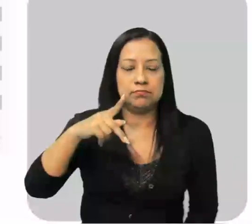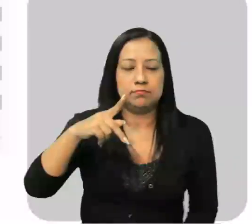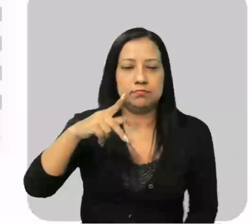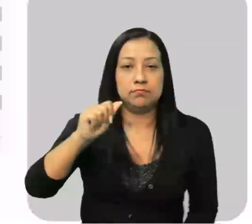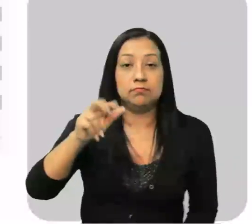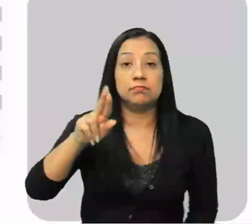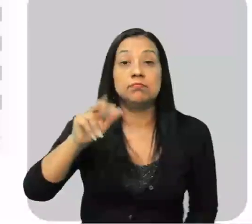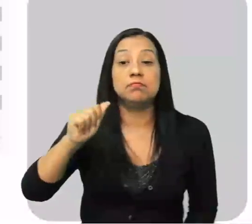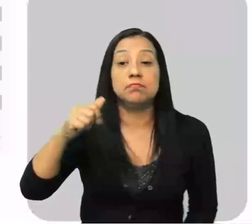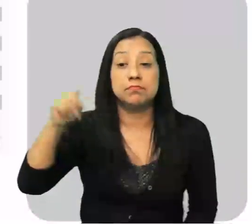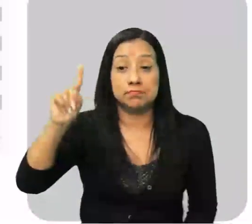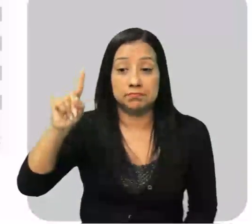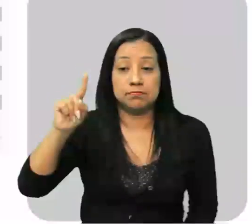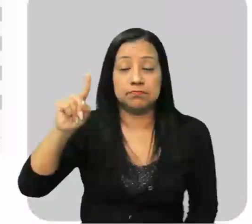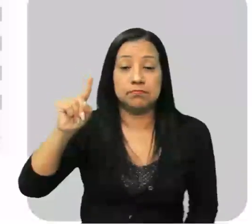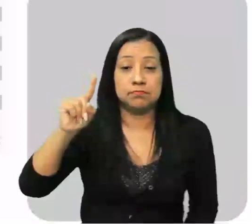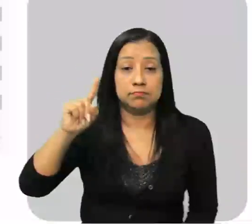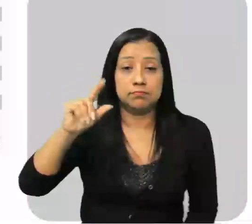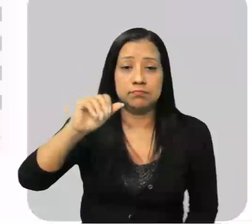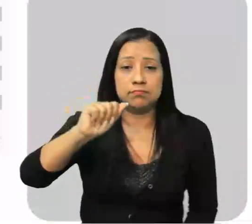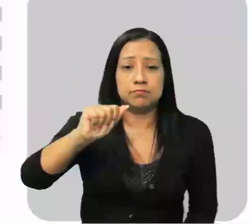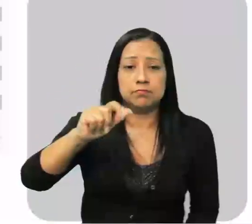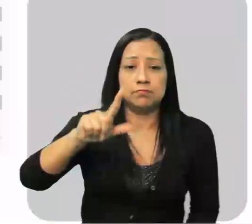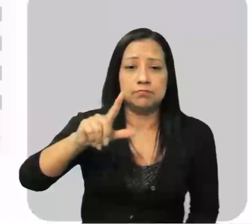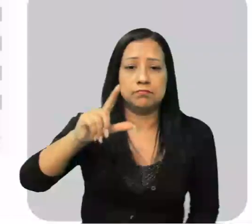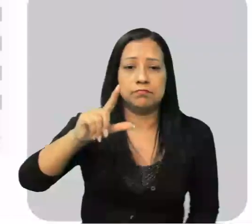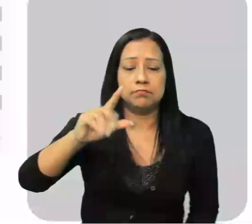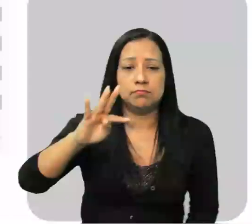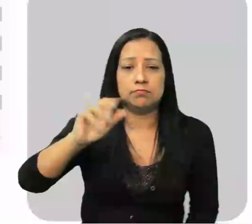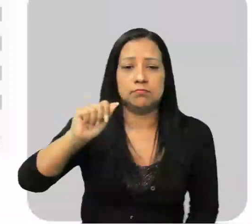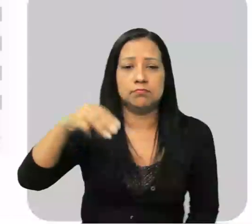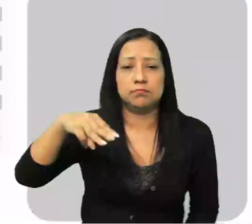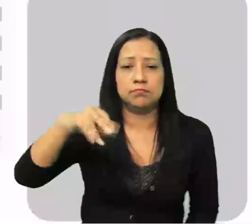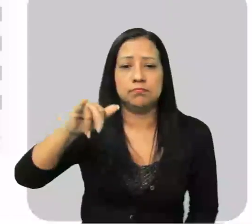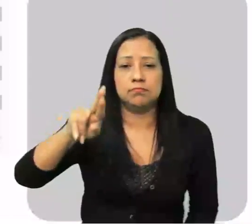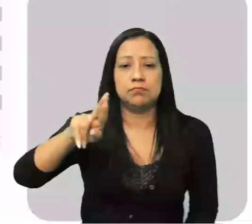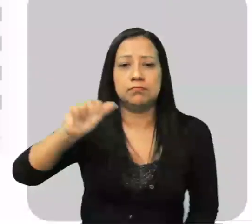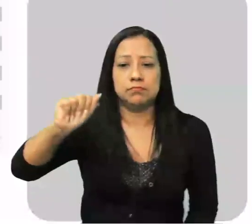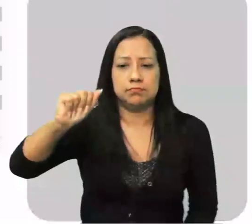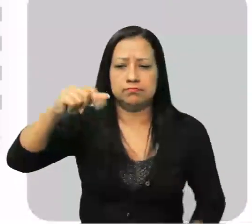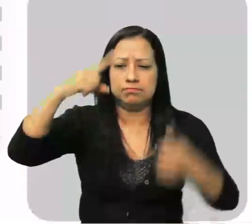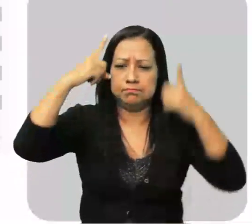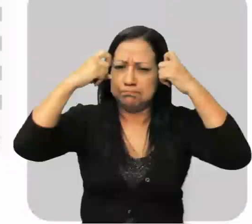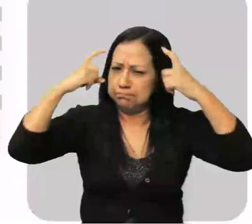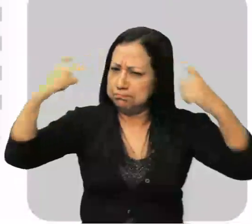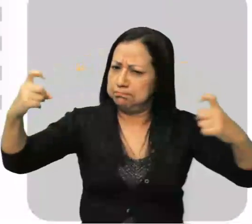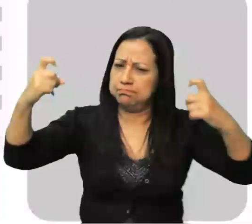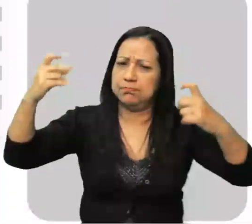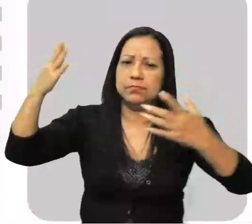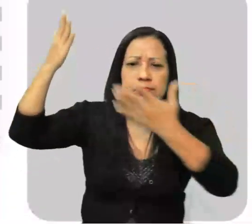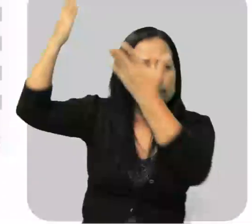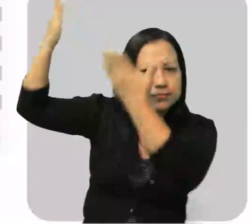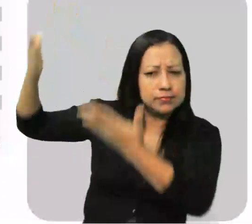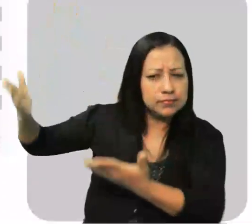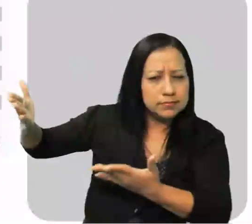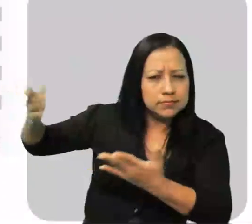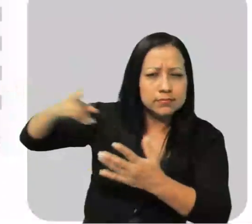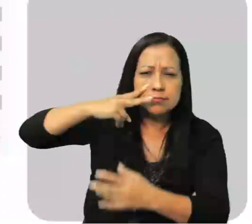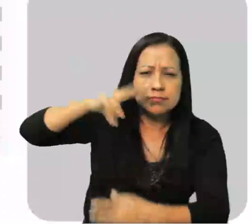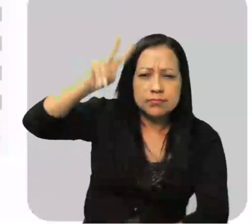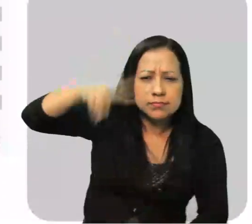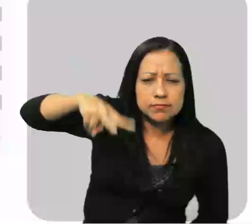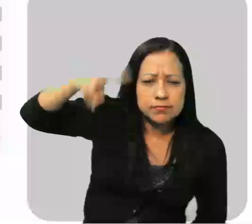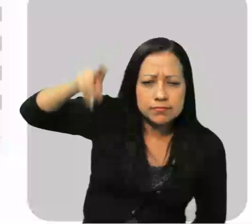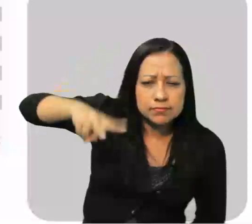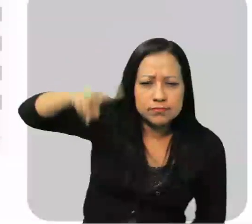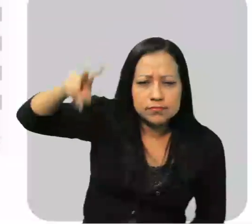ver que Altamira, no Pará, é muito violenta. Lauro de Freitas, na Bahia. Depois, Nossa Senhora